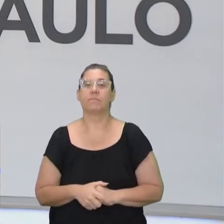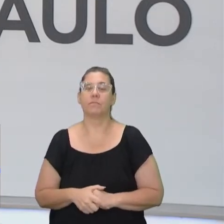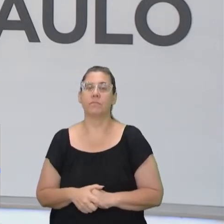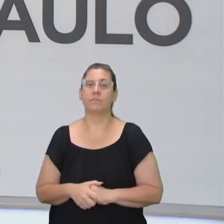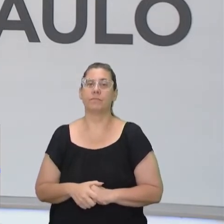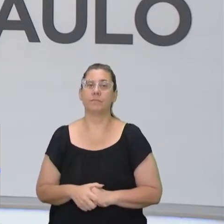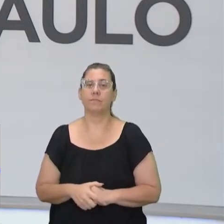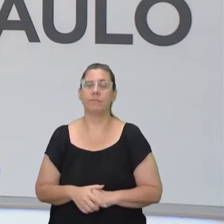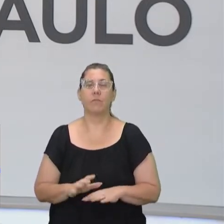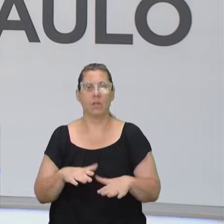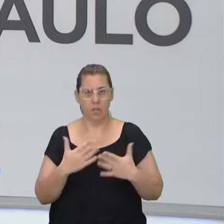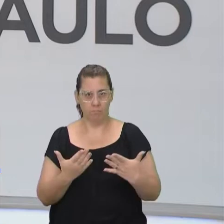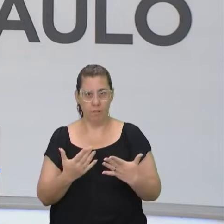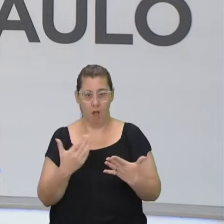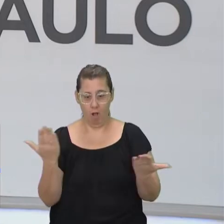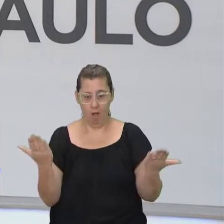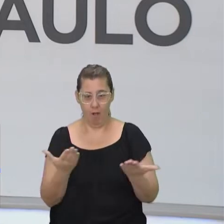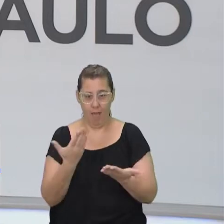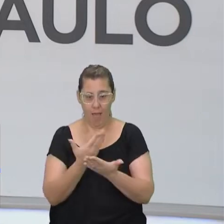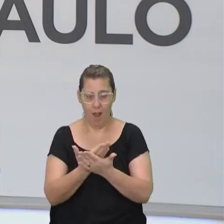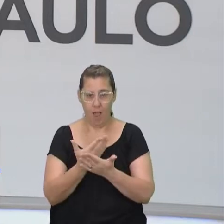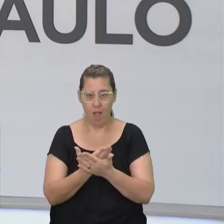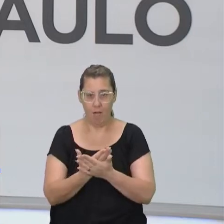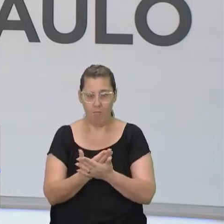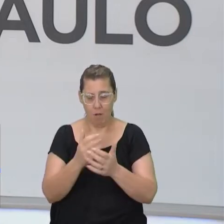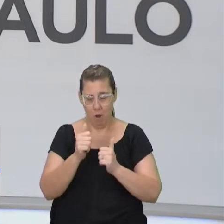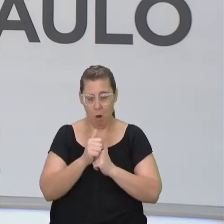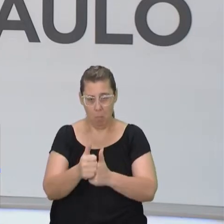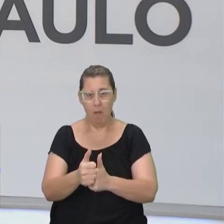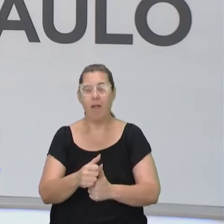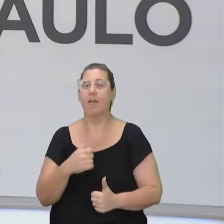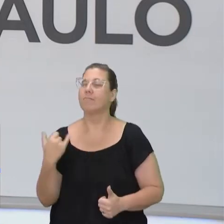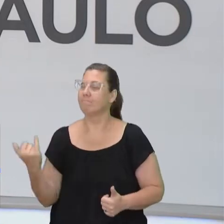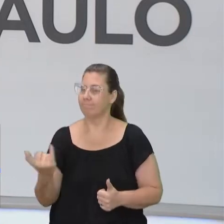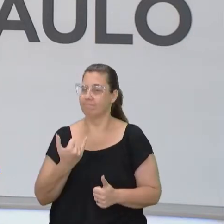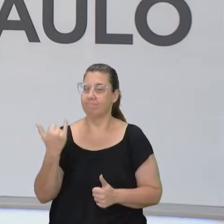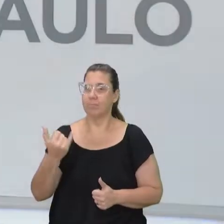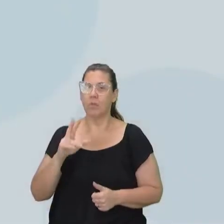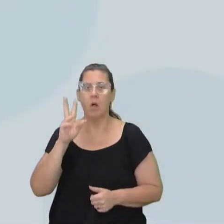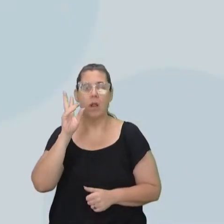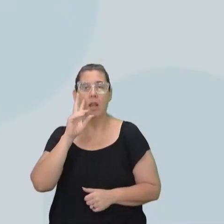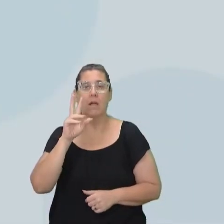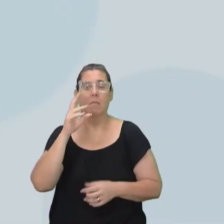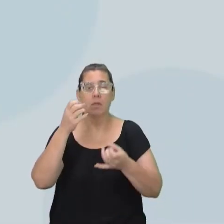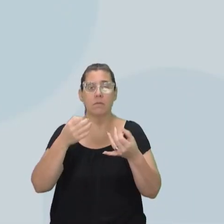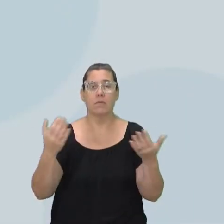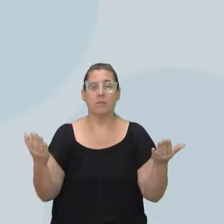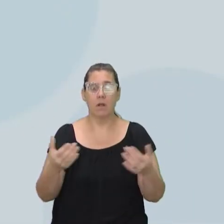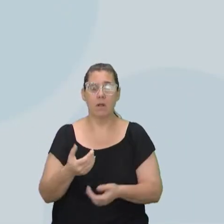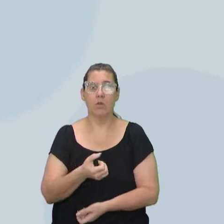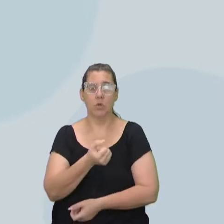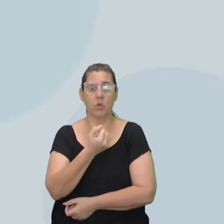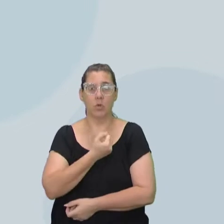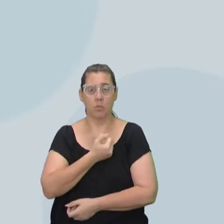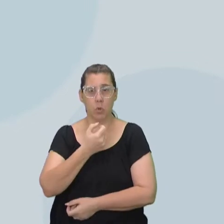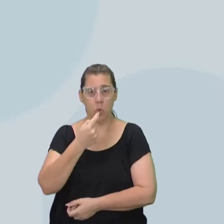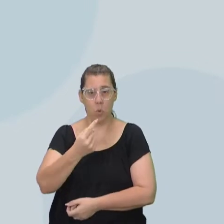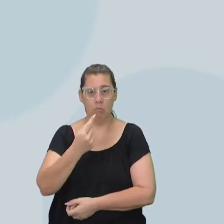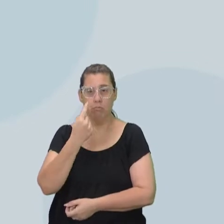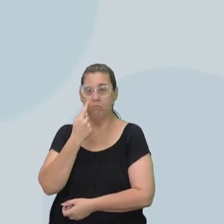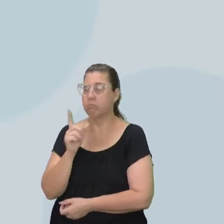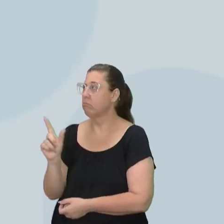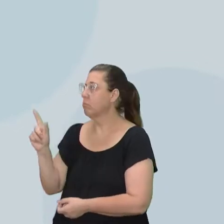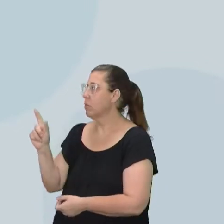Então, me acompanhe nesta aula, certo? É uma aula importantíssima. Então, só retomando o que eu falei agora, olha só, na aula 1, eu expliquei o que